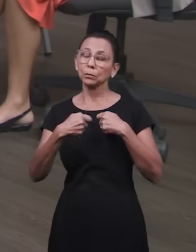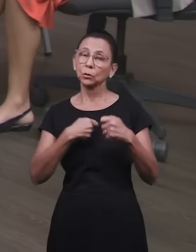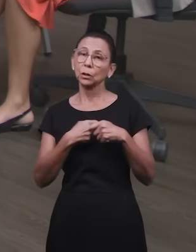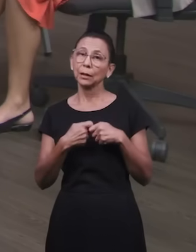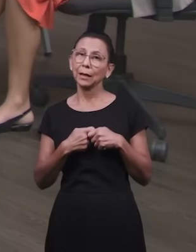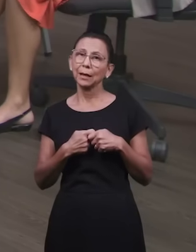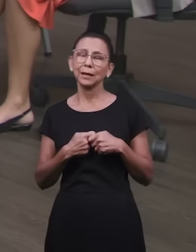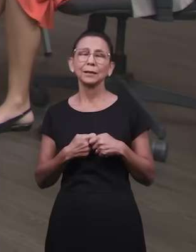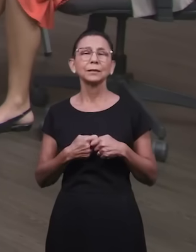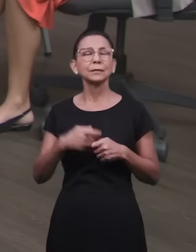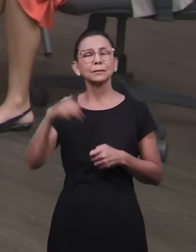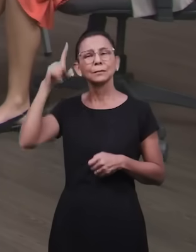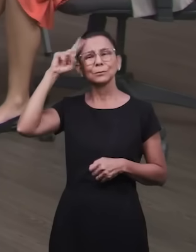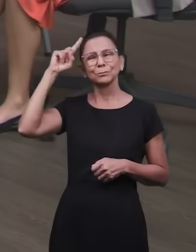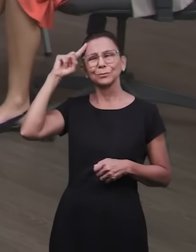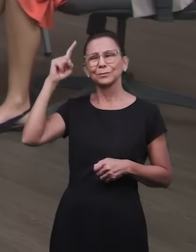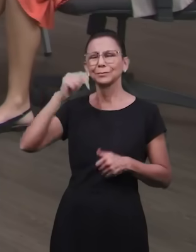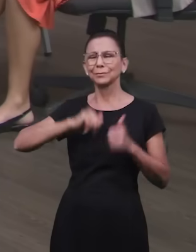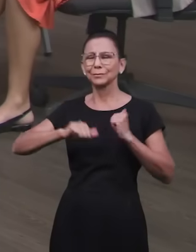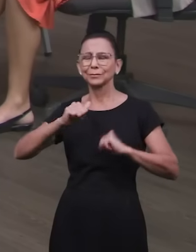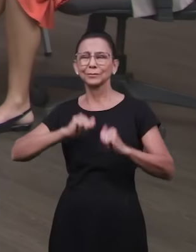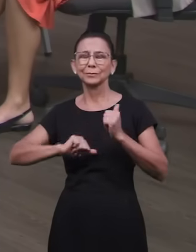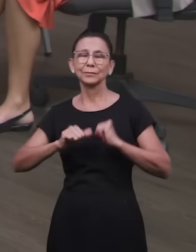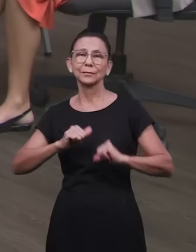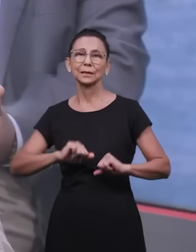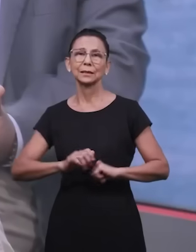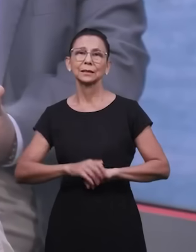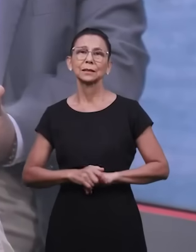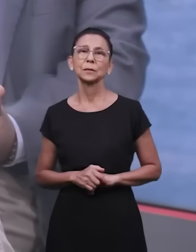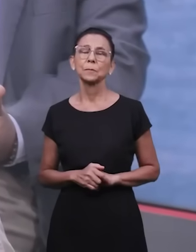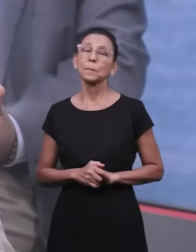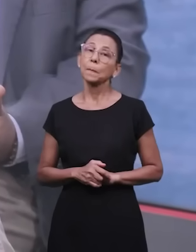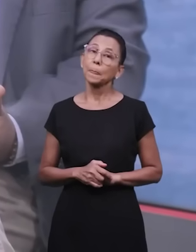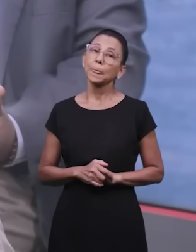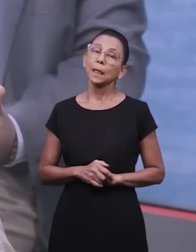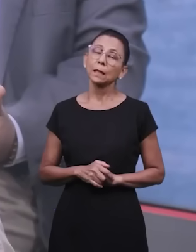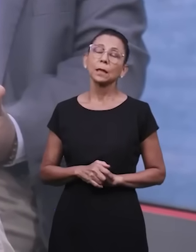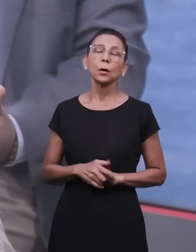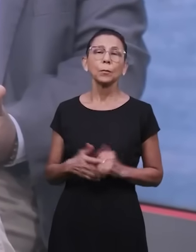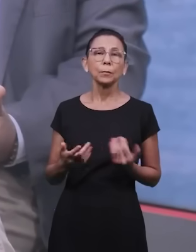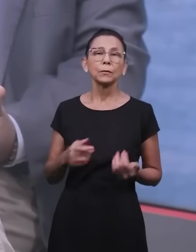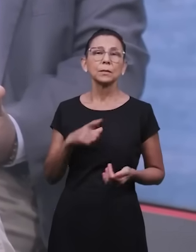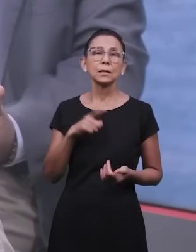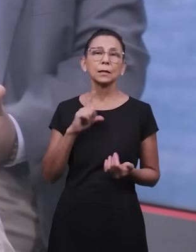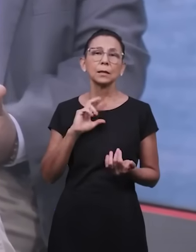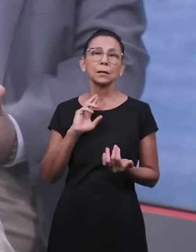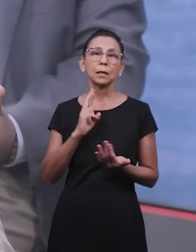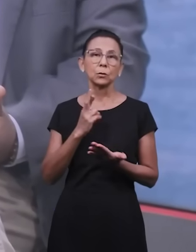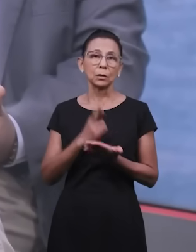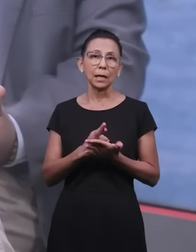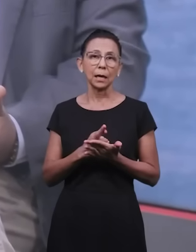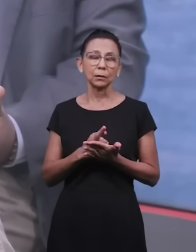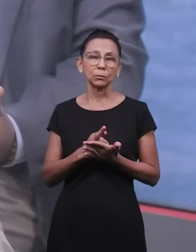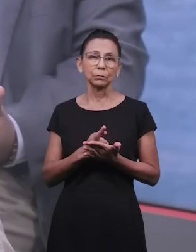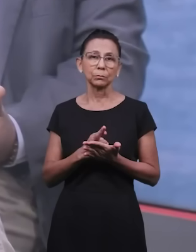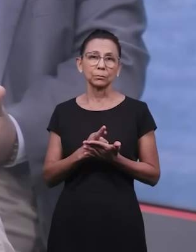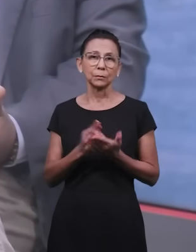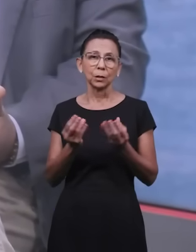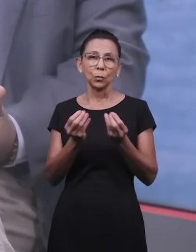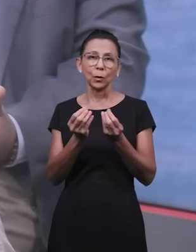tratado para efetivamente trazer um resultado de melhor qualidade de vida,